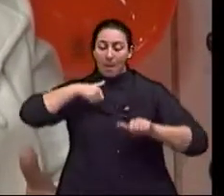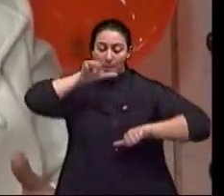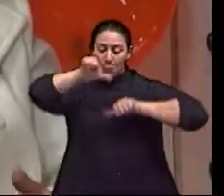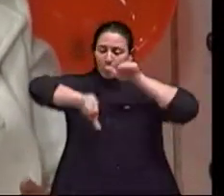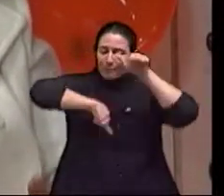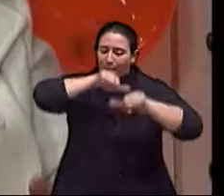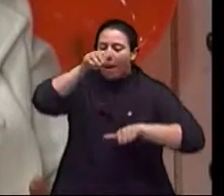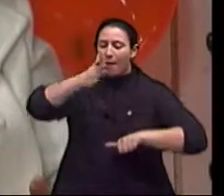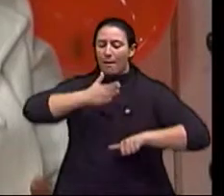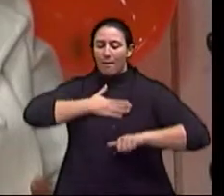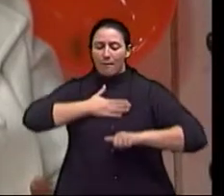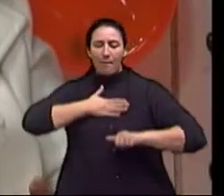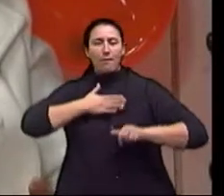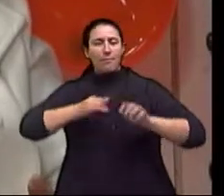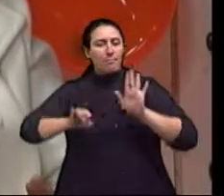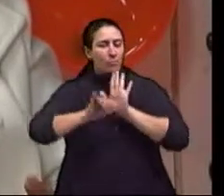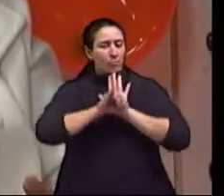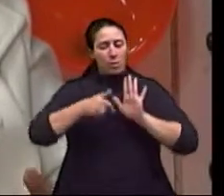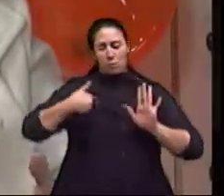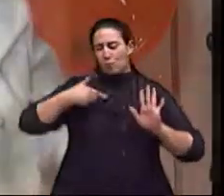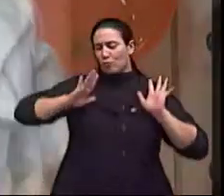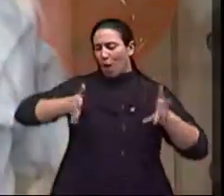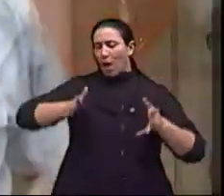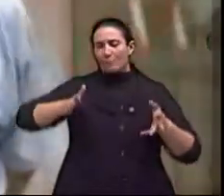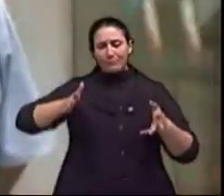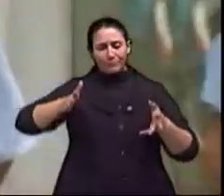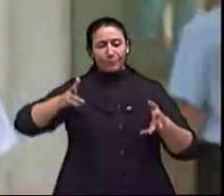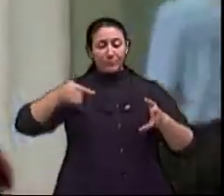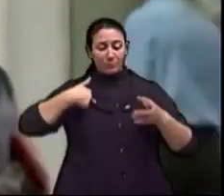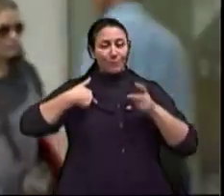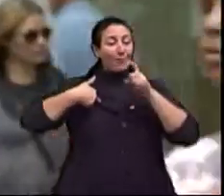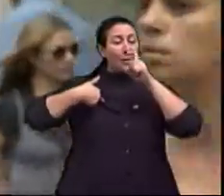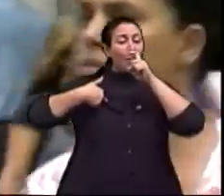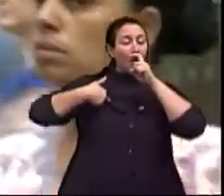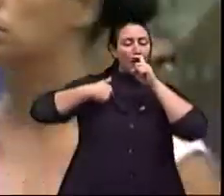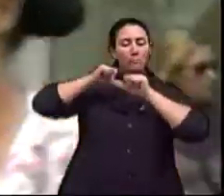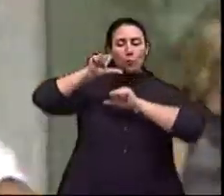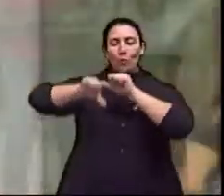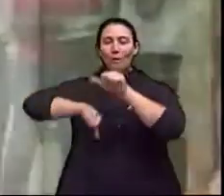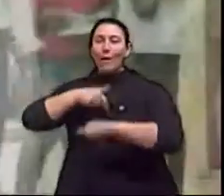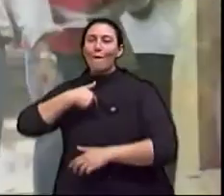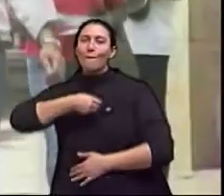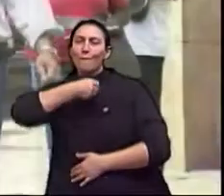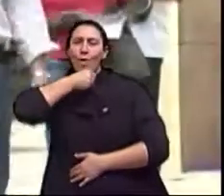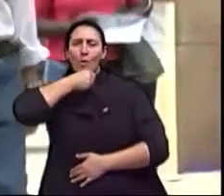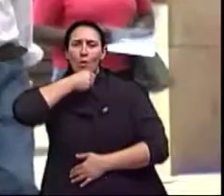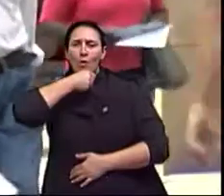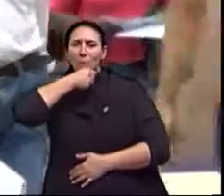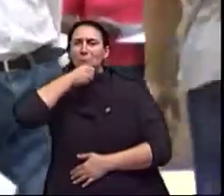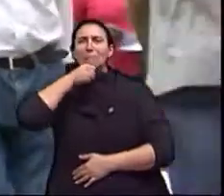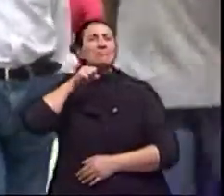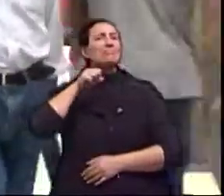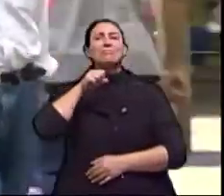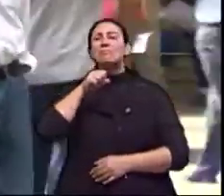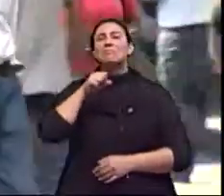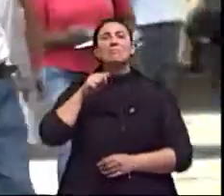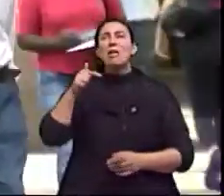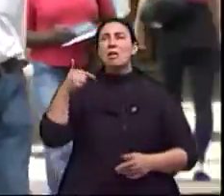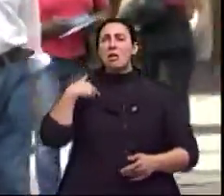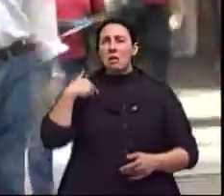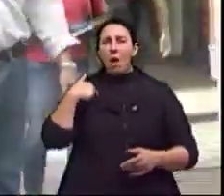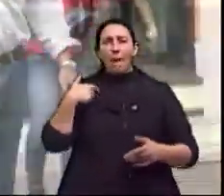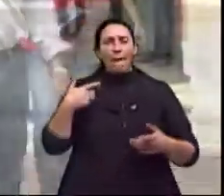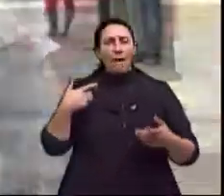identidade, quando tu entra para a fase de ser pai para avô, aparece em último lugar. Não existe uma